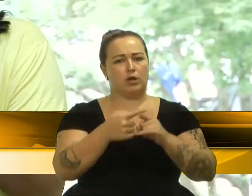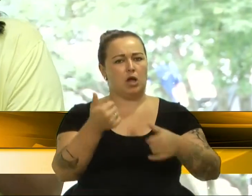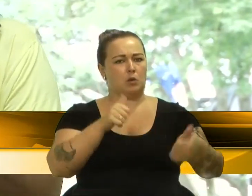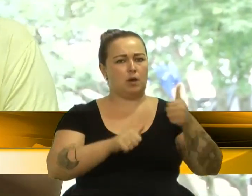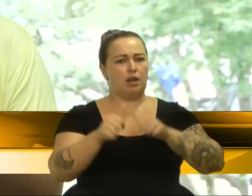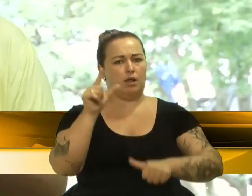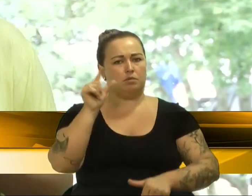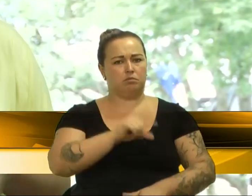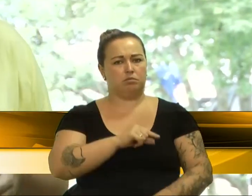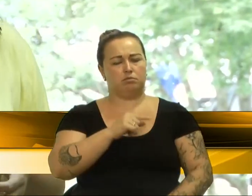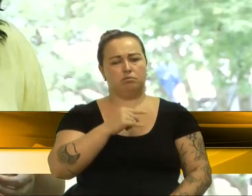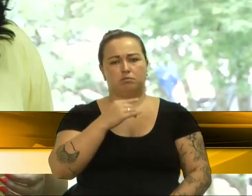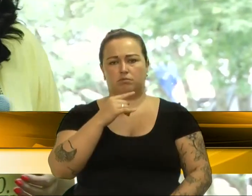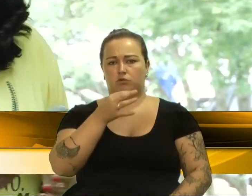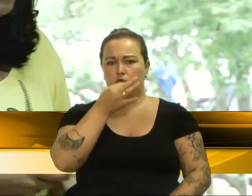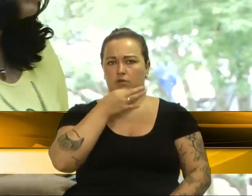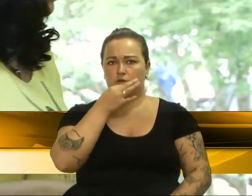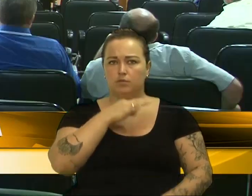Caxias do Sul.